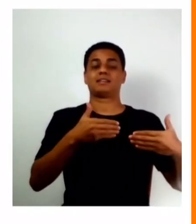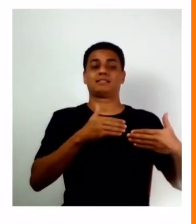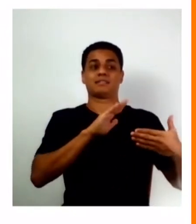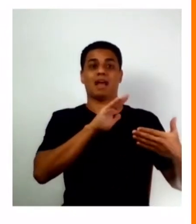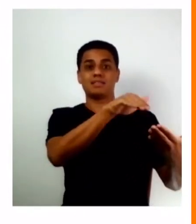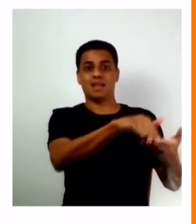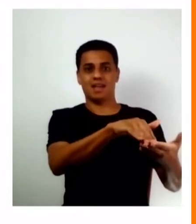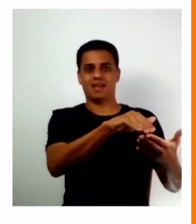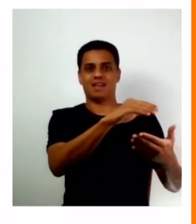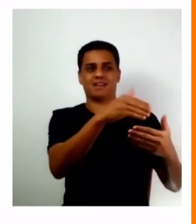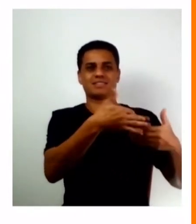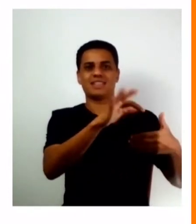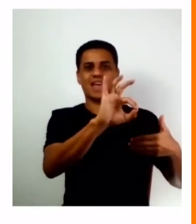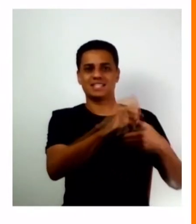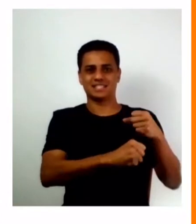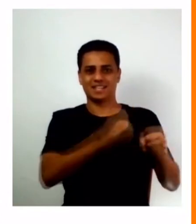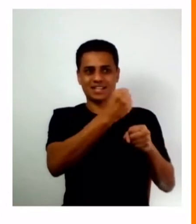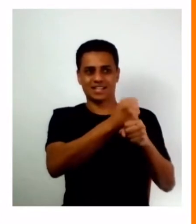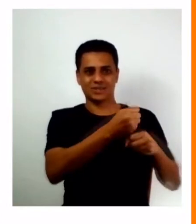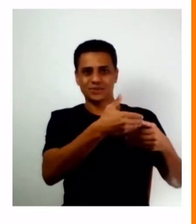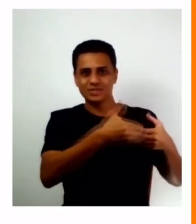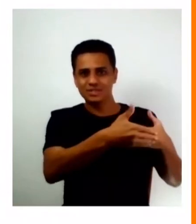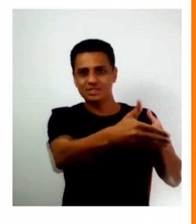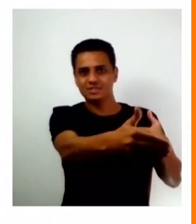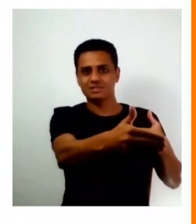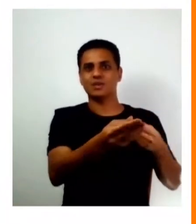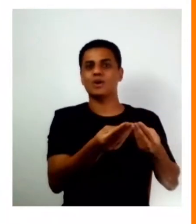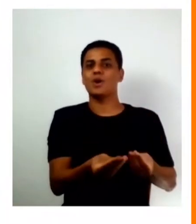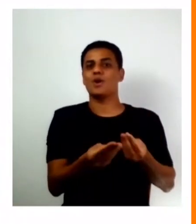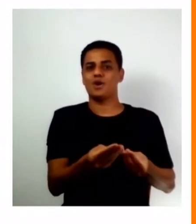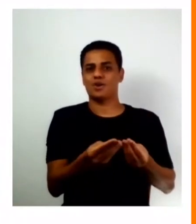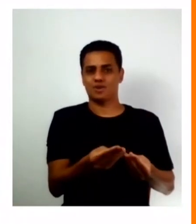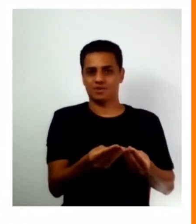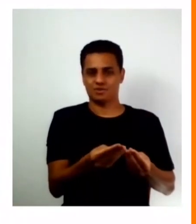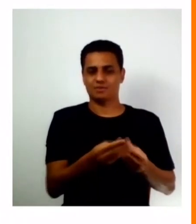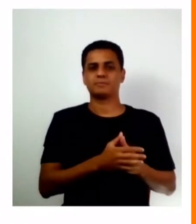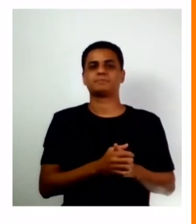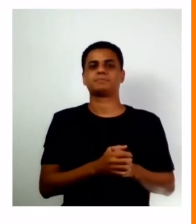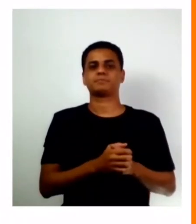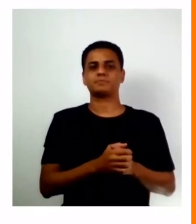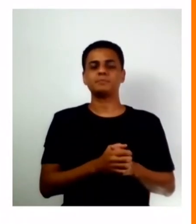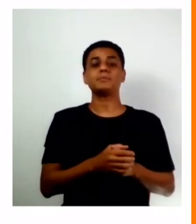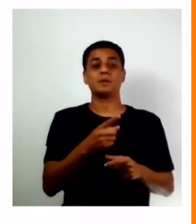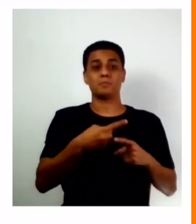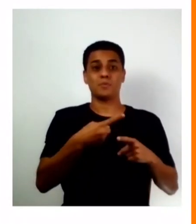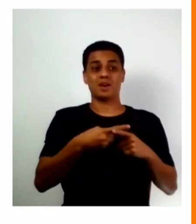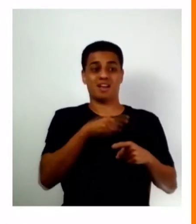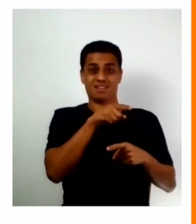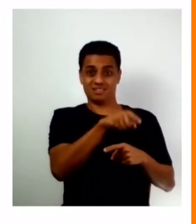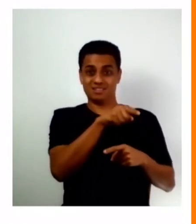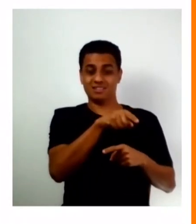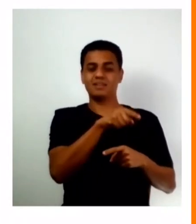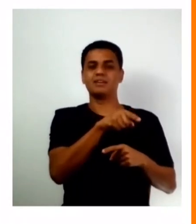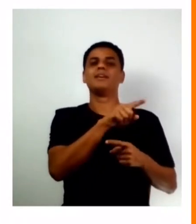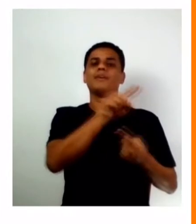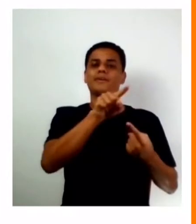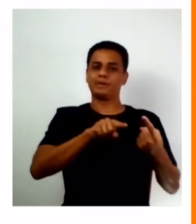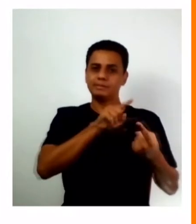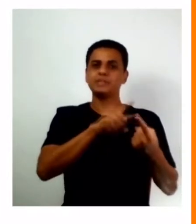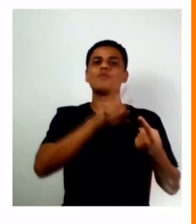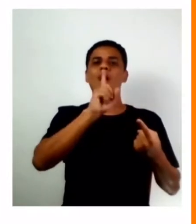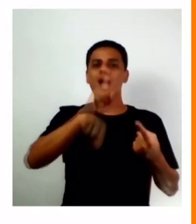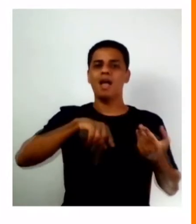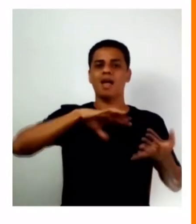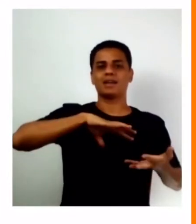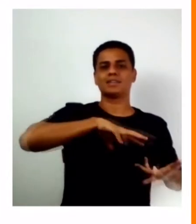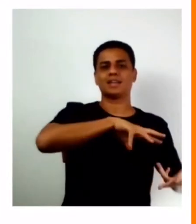sobre todo, é uma agenda que une à comunidade internacional. Por tanto, vamos